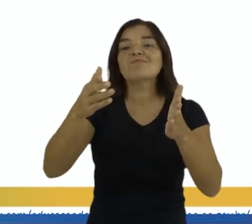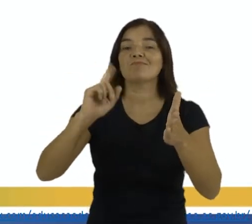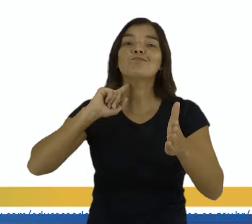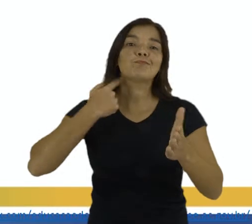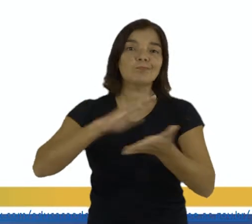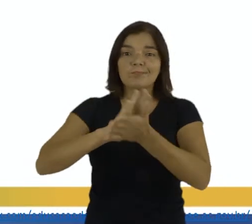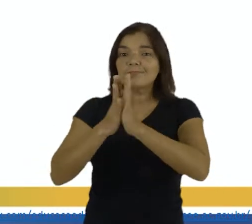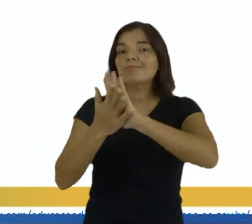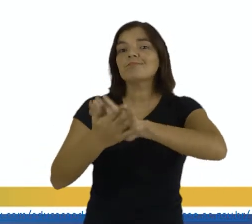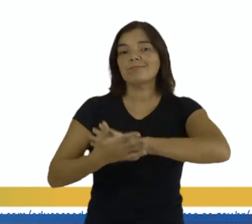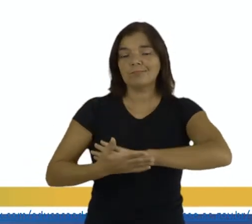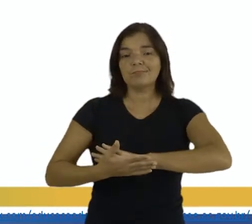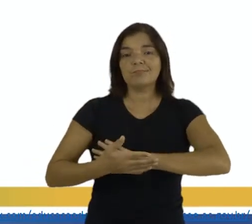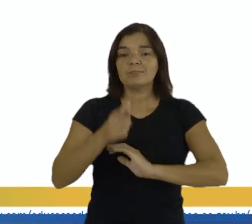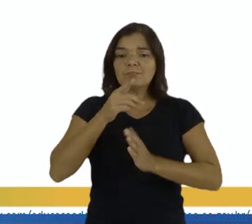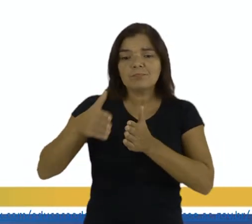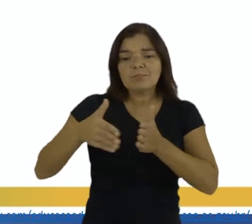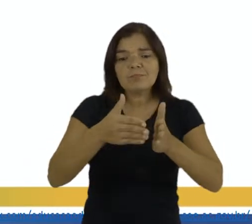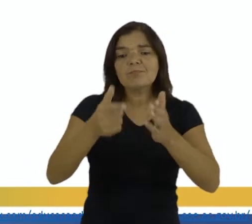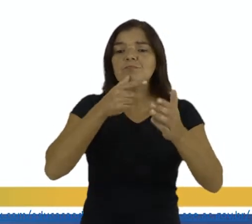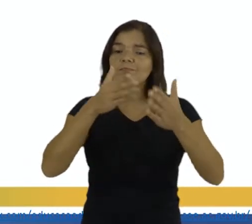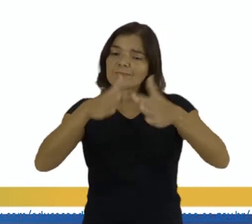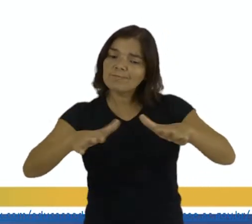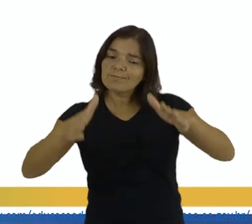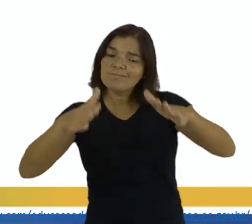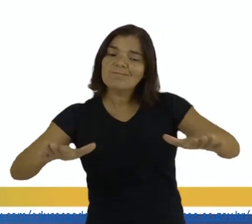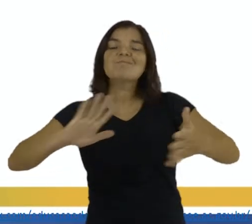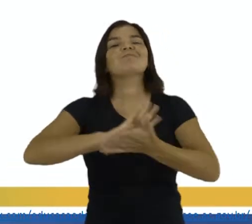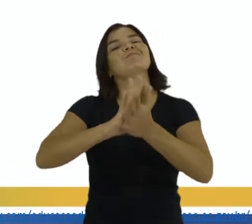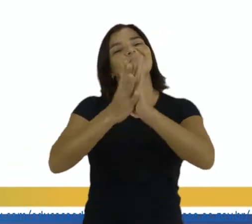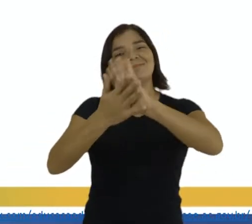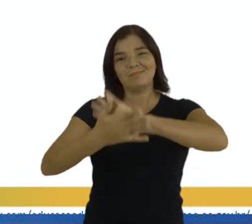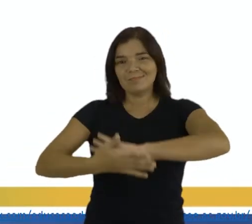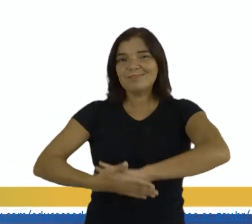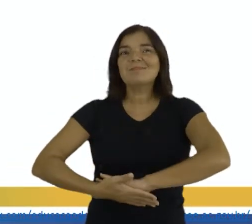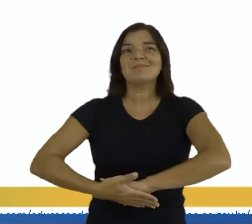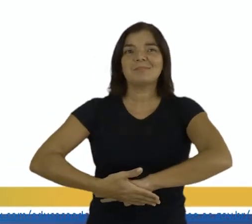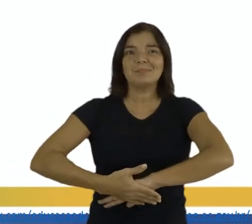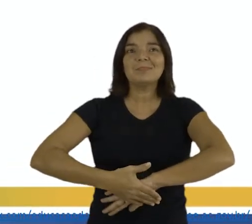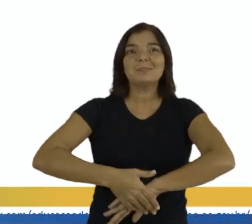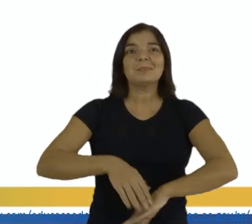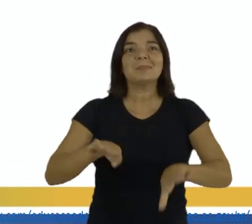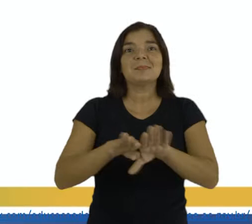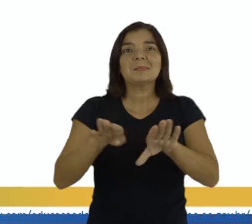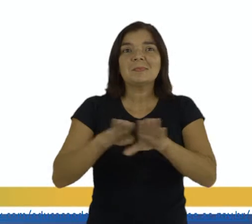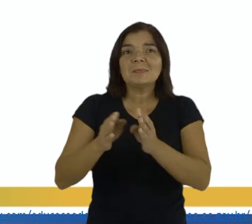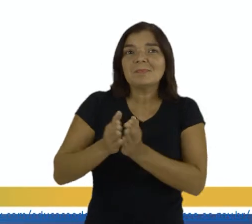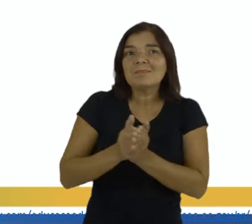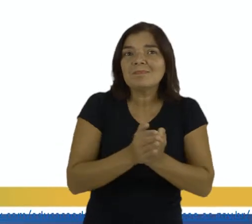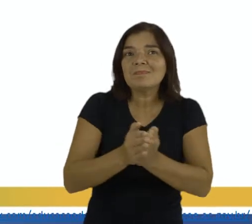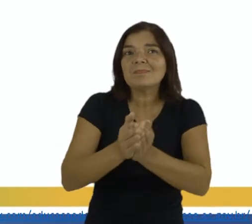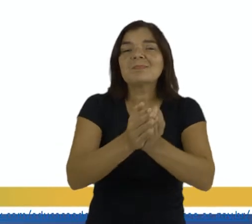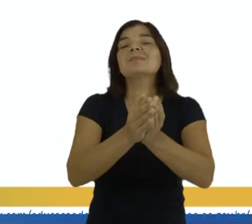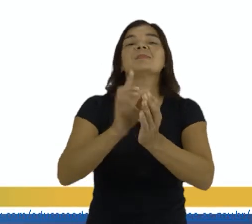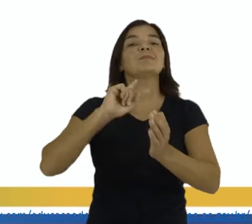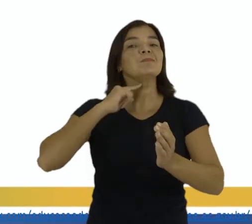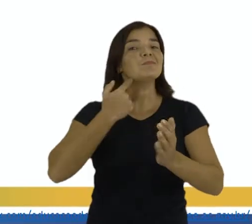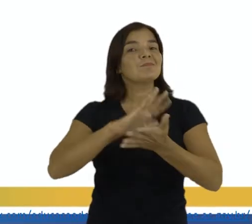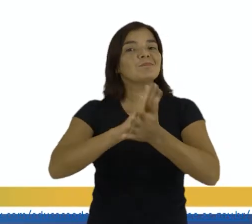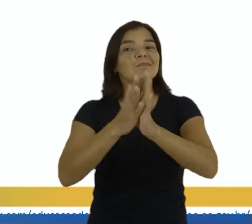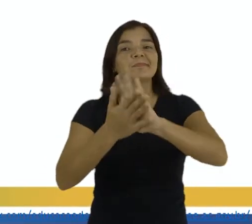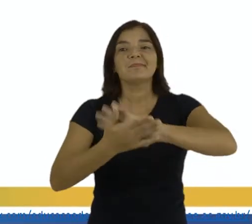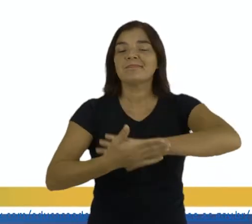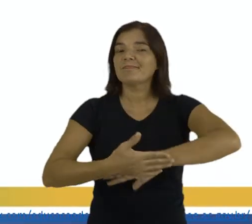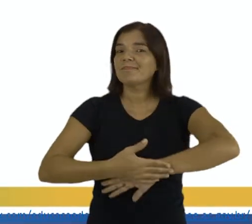Poluição comeu. A lagoa e o mar, poluição comeu. O aquífero Guarani, poluição comeu.